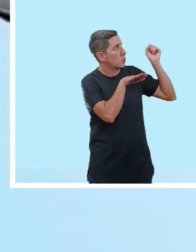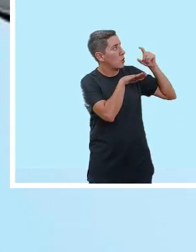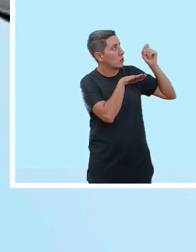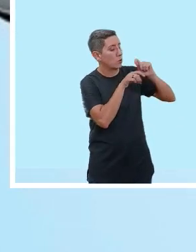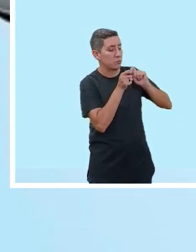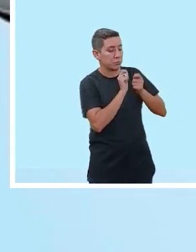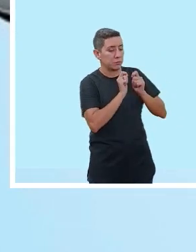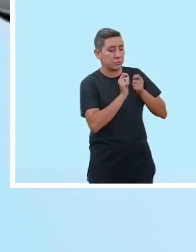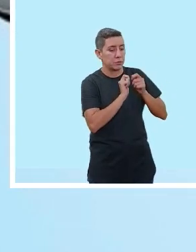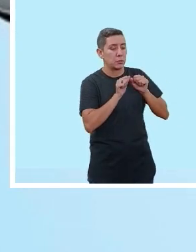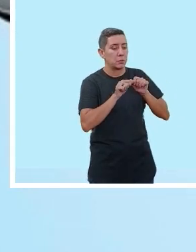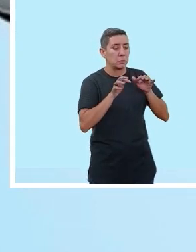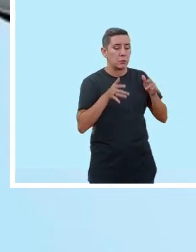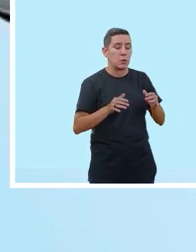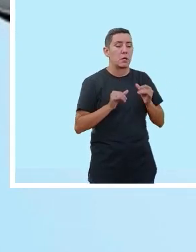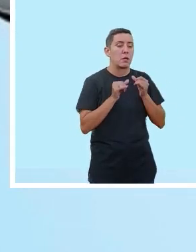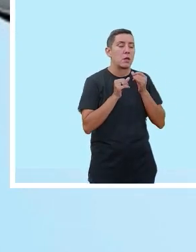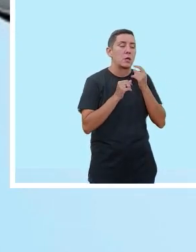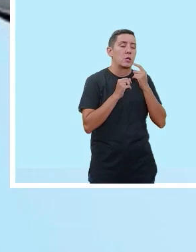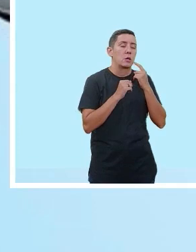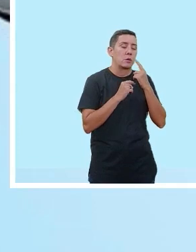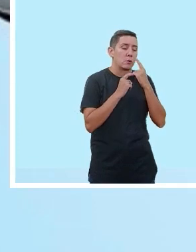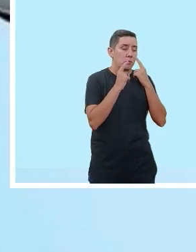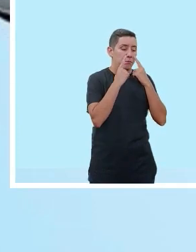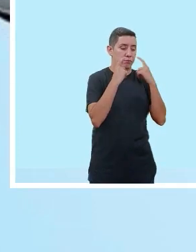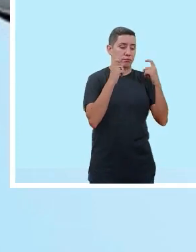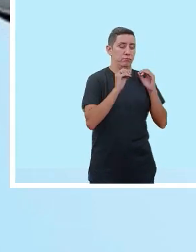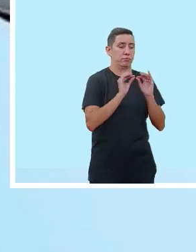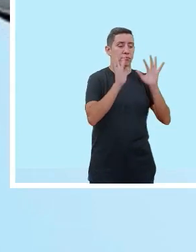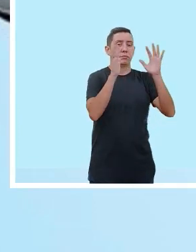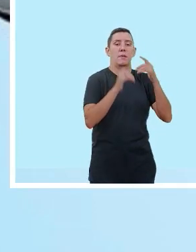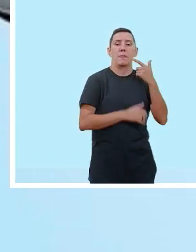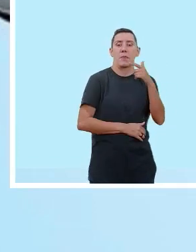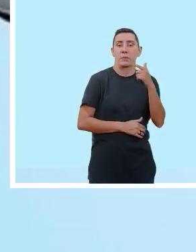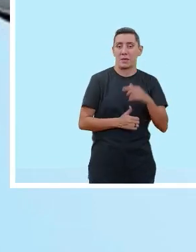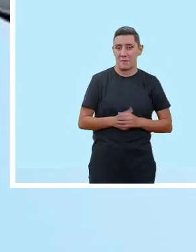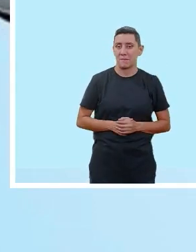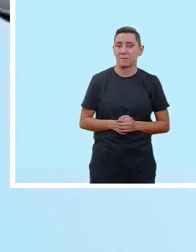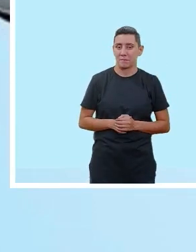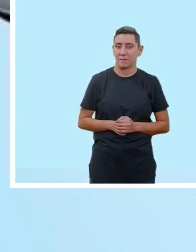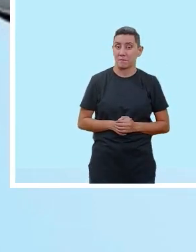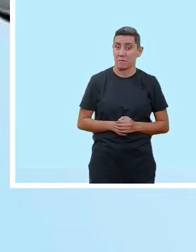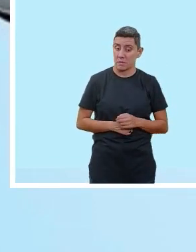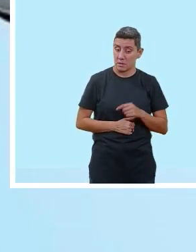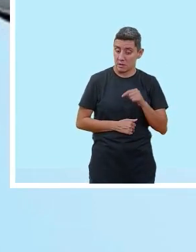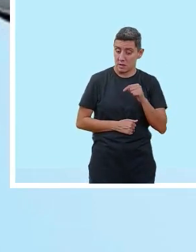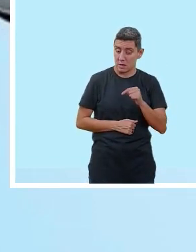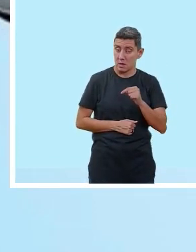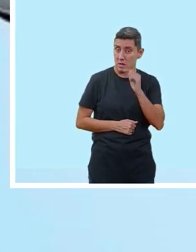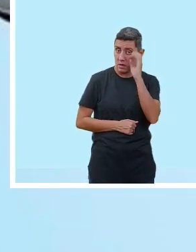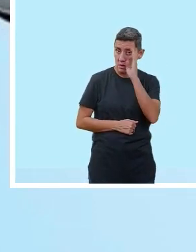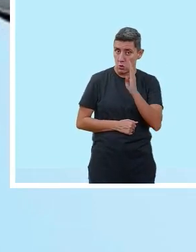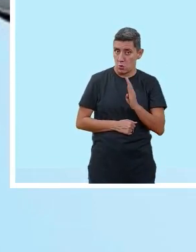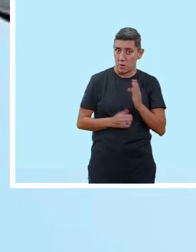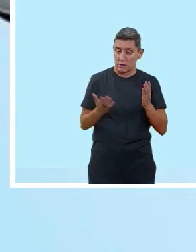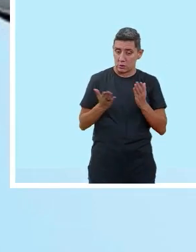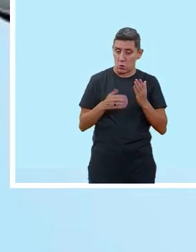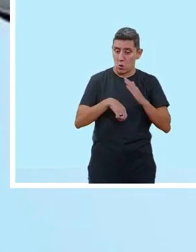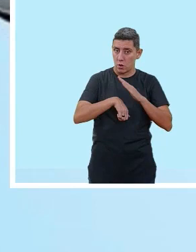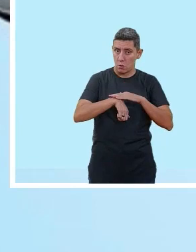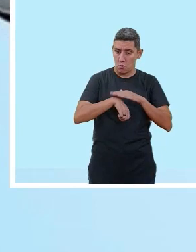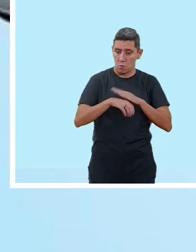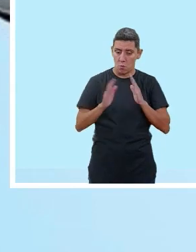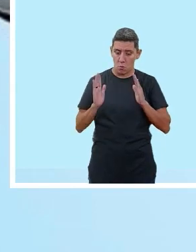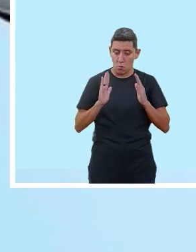em relação à geração de energia solar. O Brasil realmente nesse ponto tem uma série de aplicações,